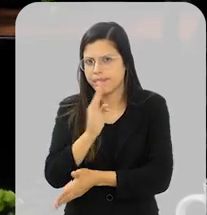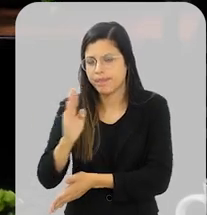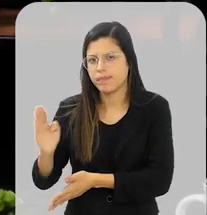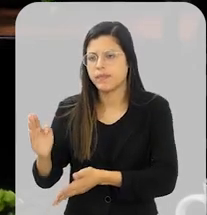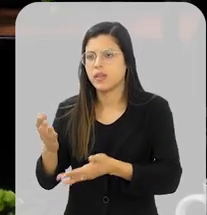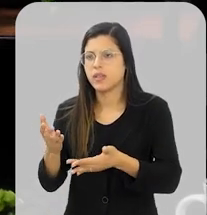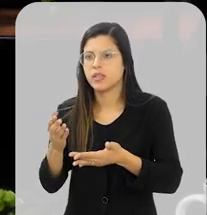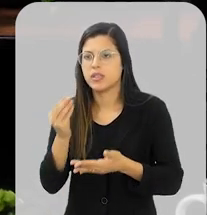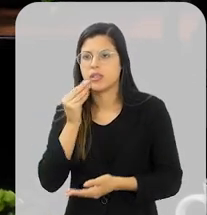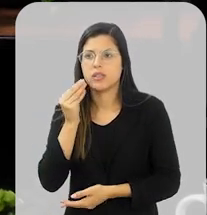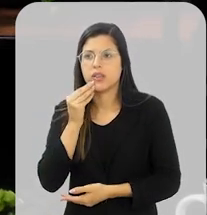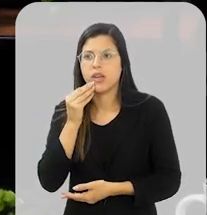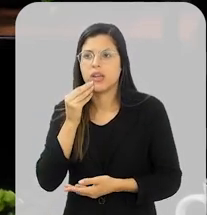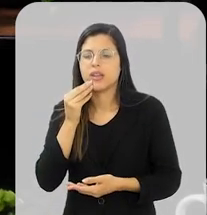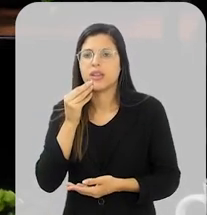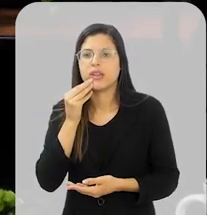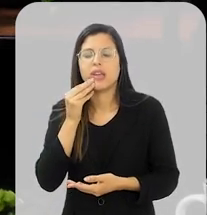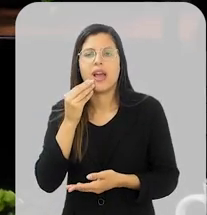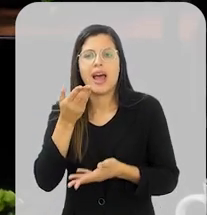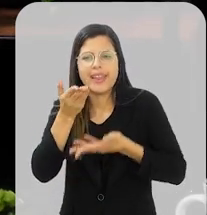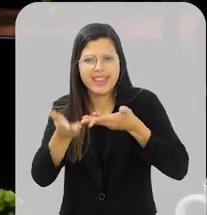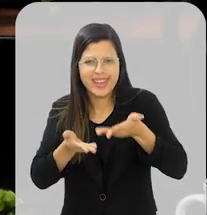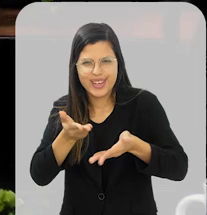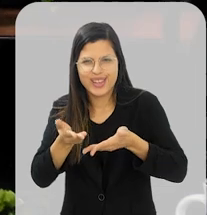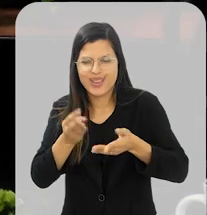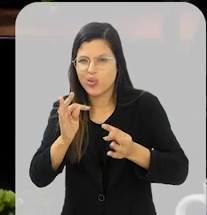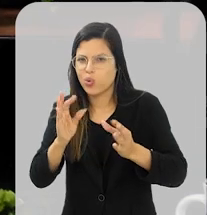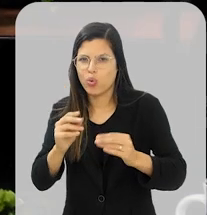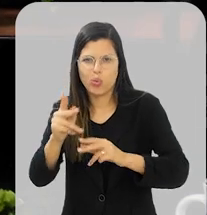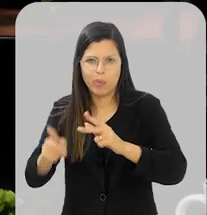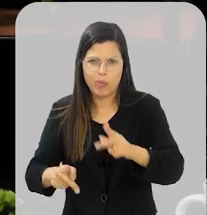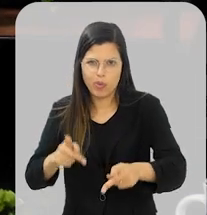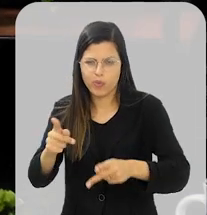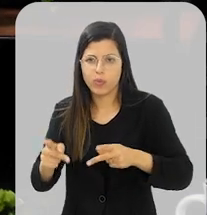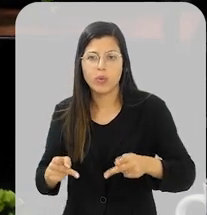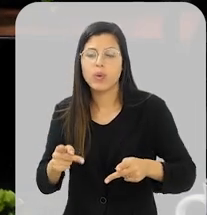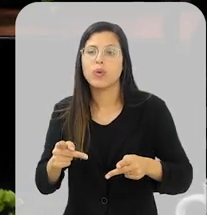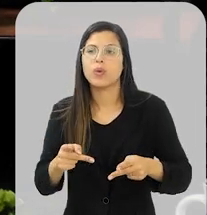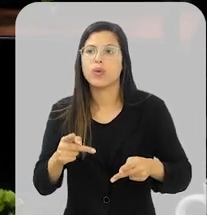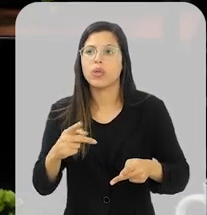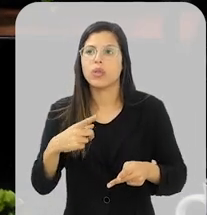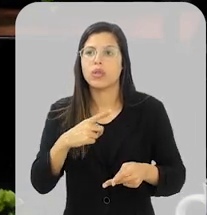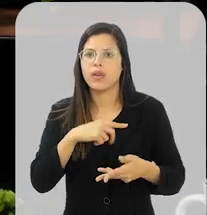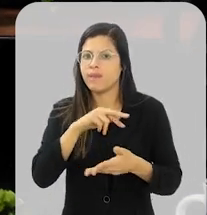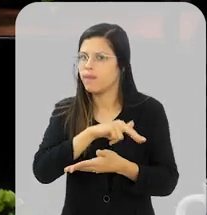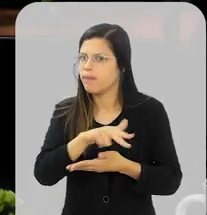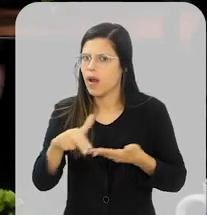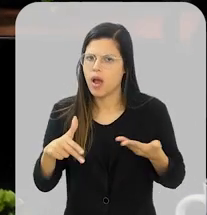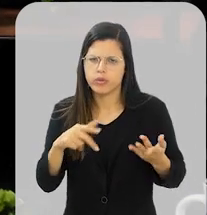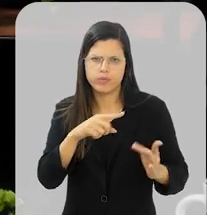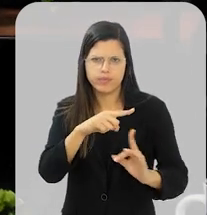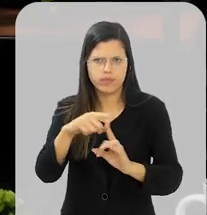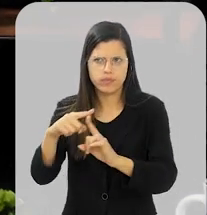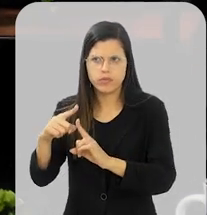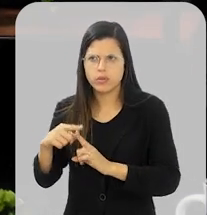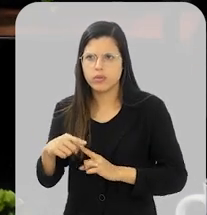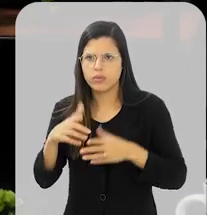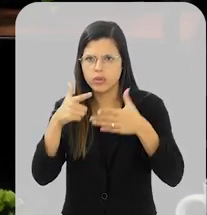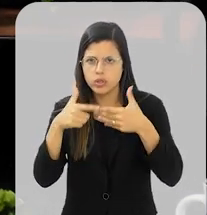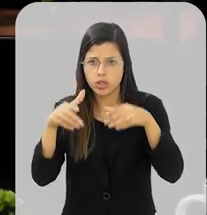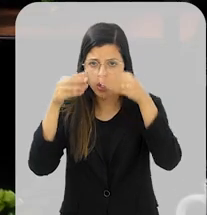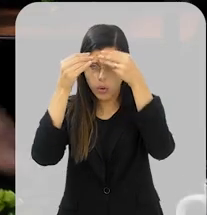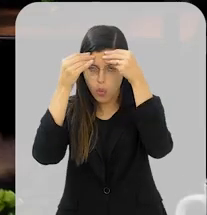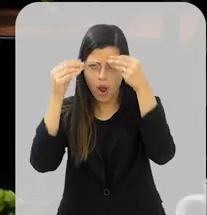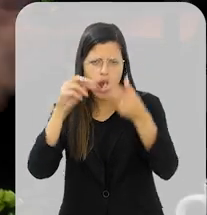gente procura levar, atender todo tipo de público. Então, se vai ter vários tipos de linguagem